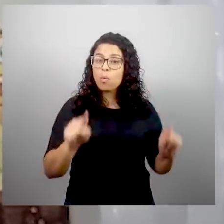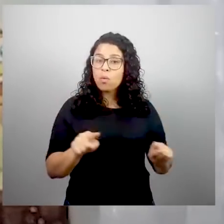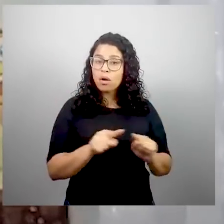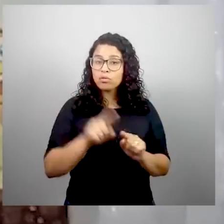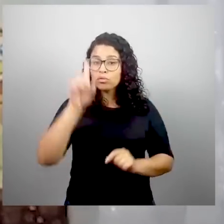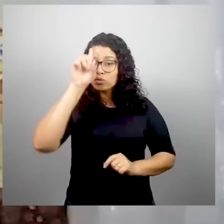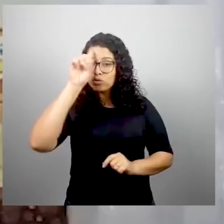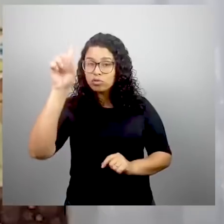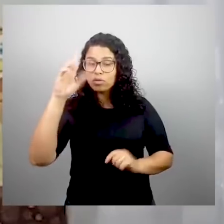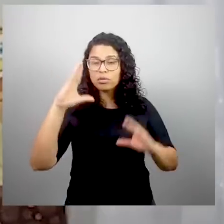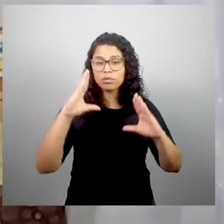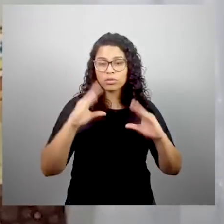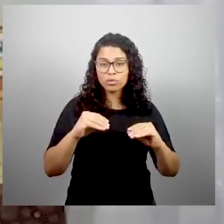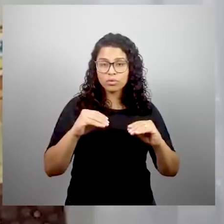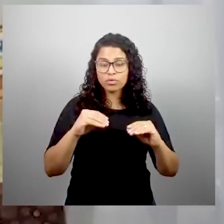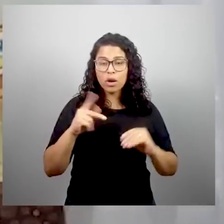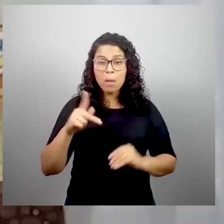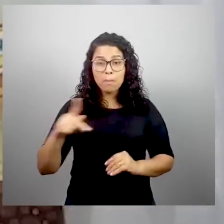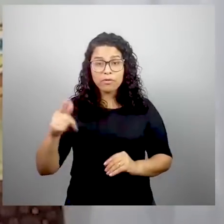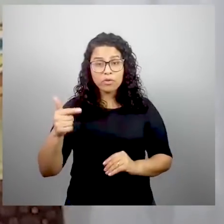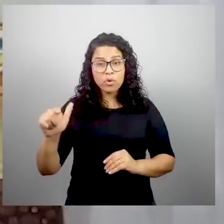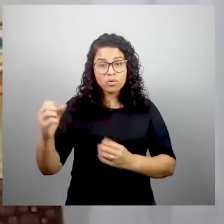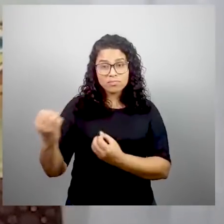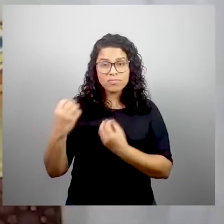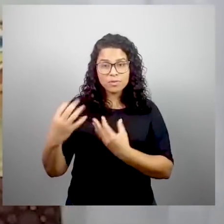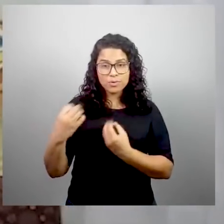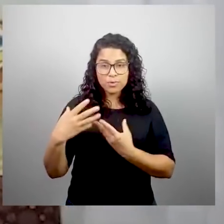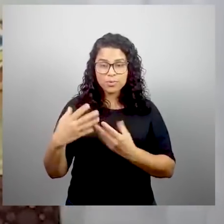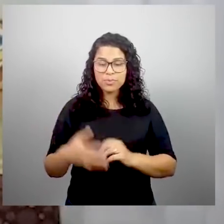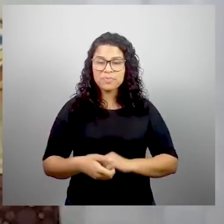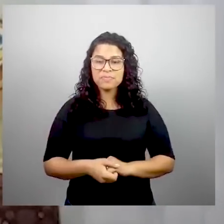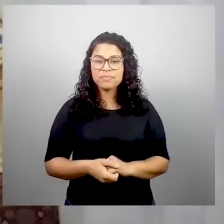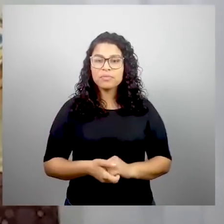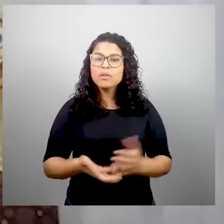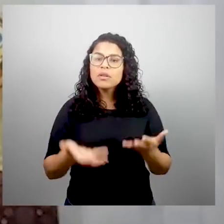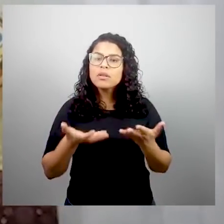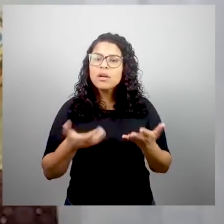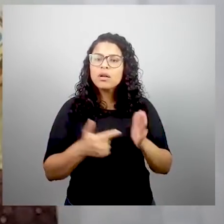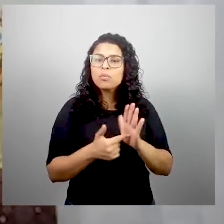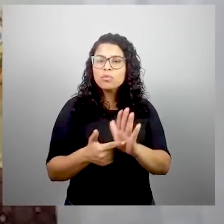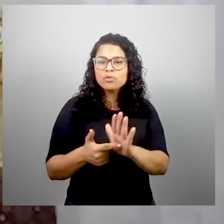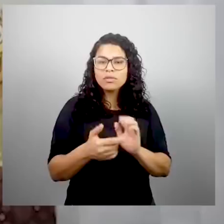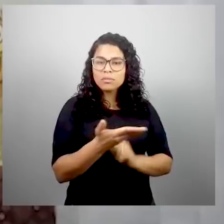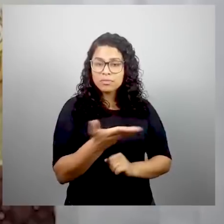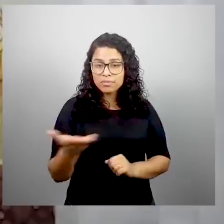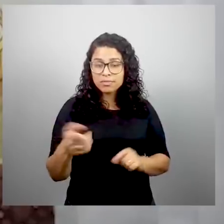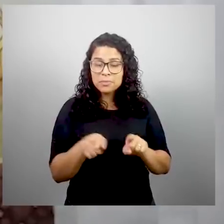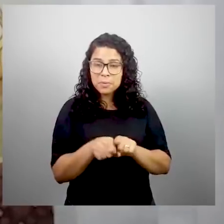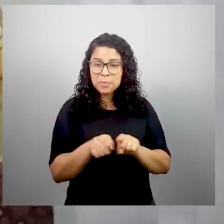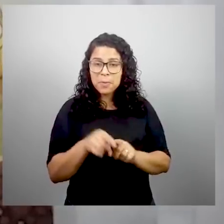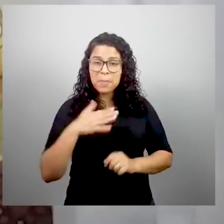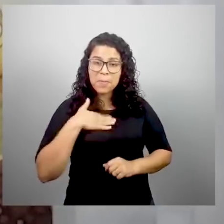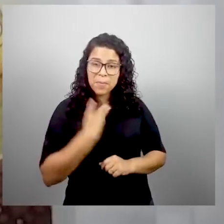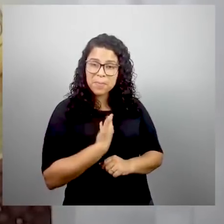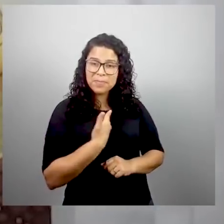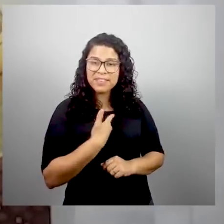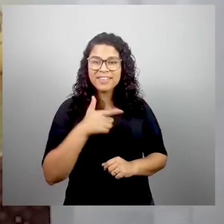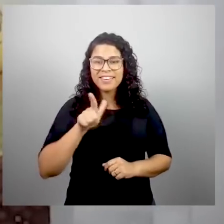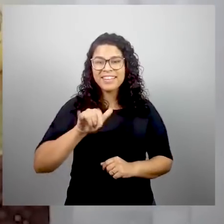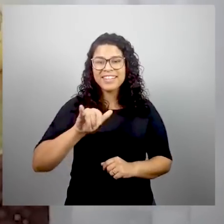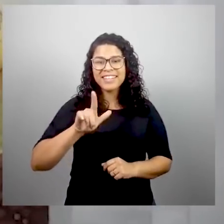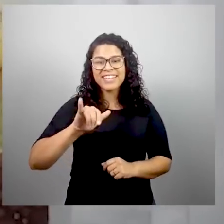e da noite, que aprendi com a professora Kátia e Nádia, e quero apresentar para vocês minha amiga